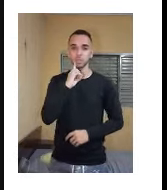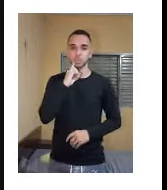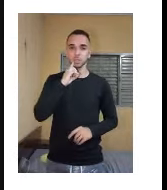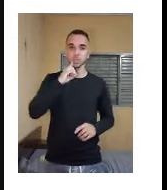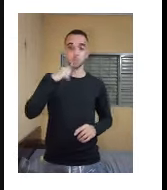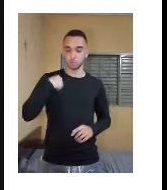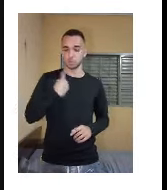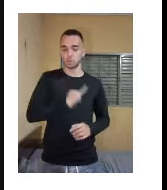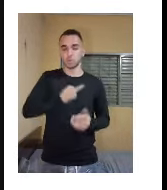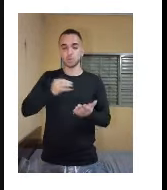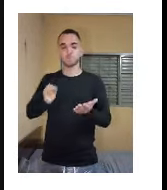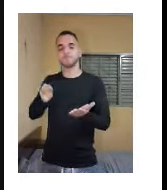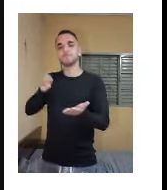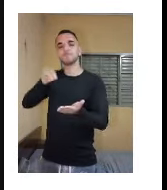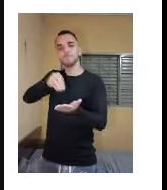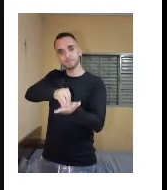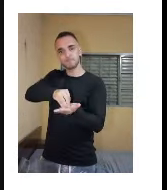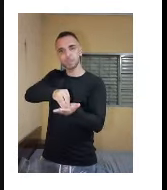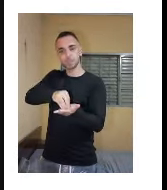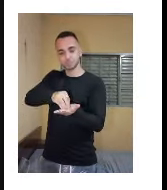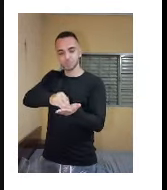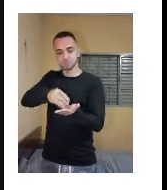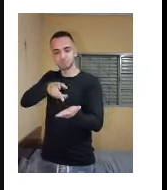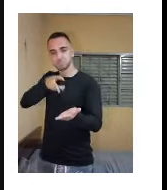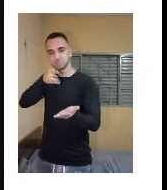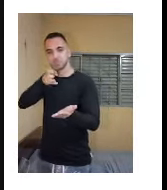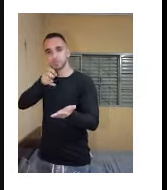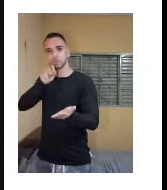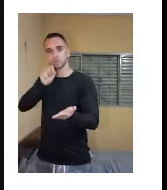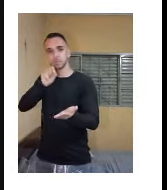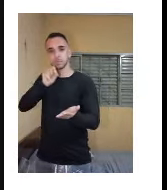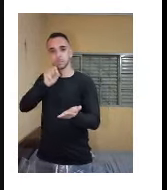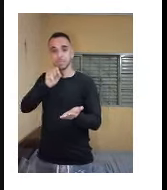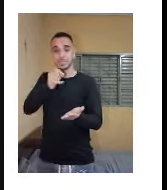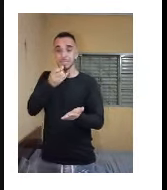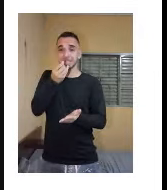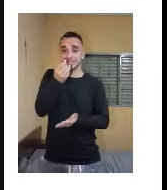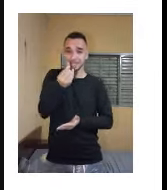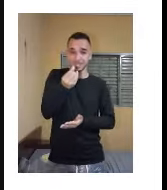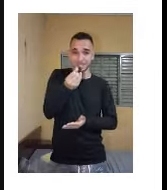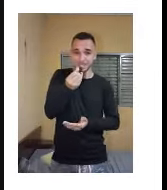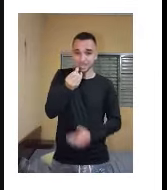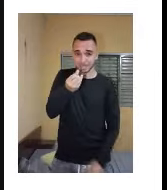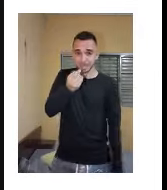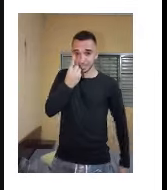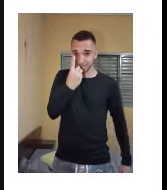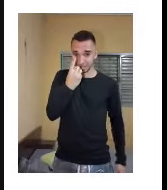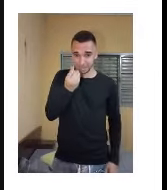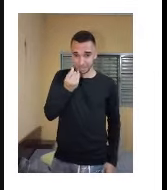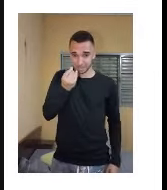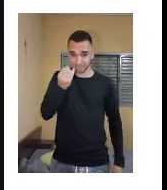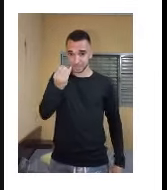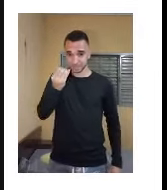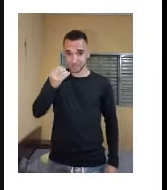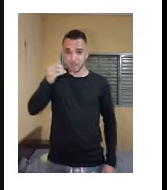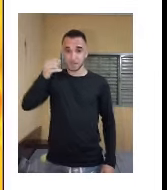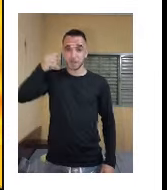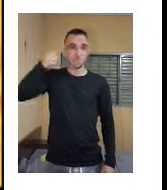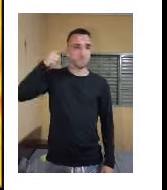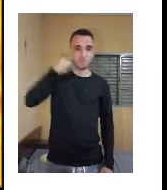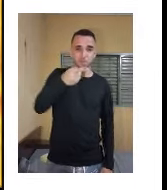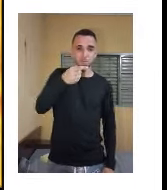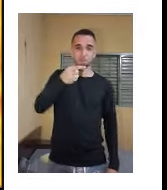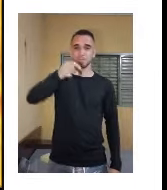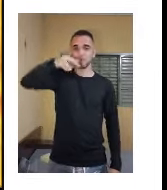aí aproximadamente mais de 100 milhões de toneladas de gás do efeito estufa causado pela ação do homem